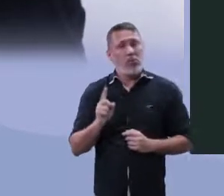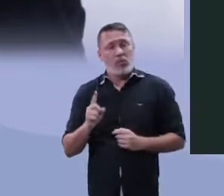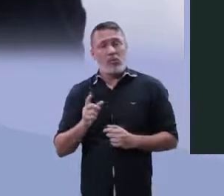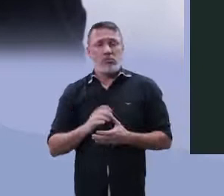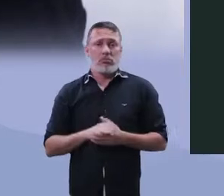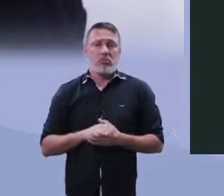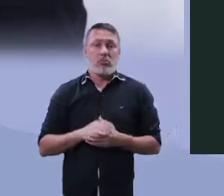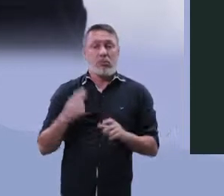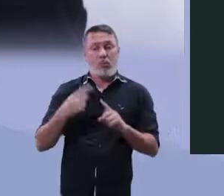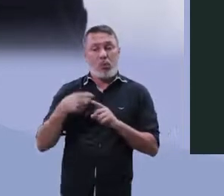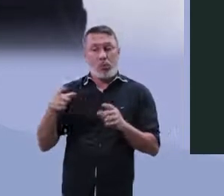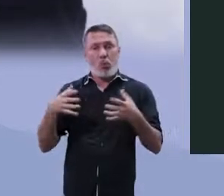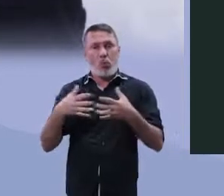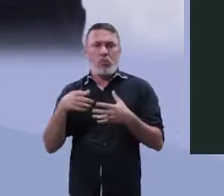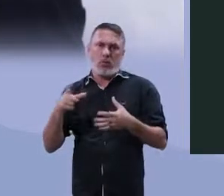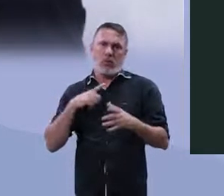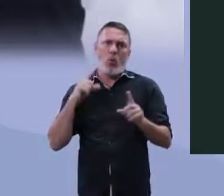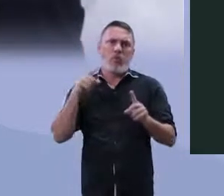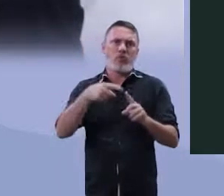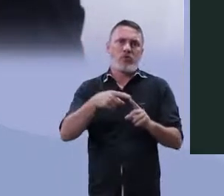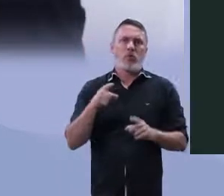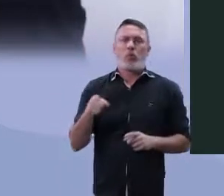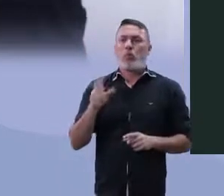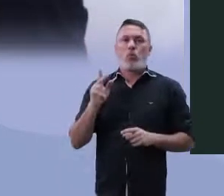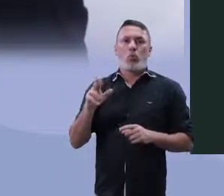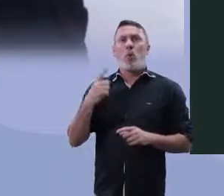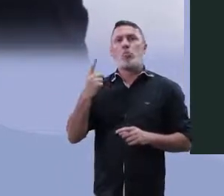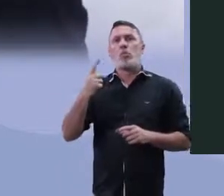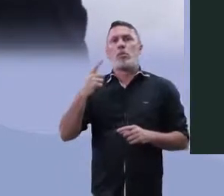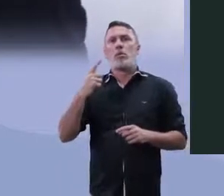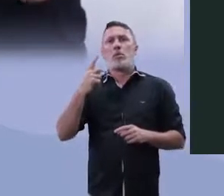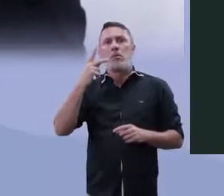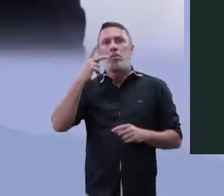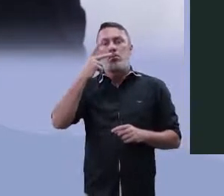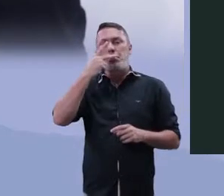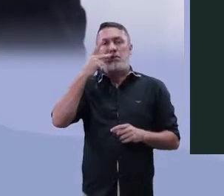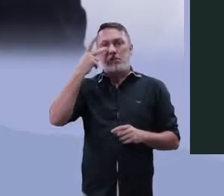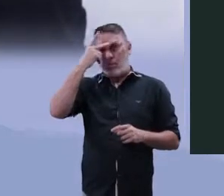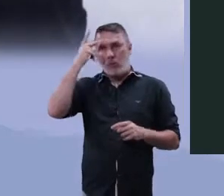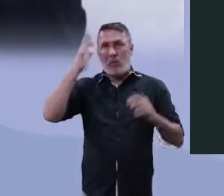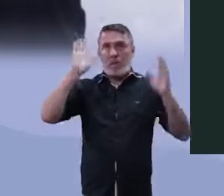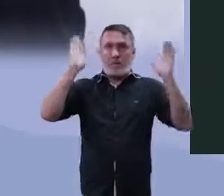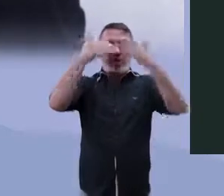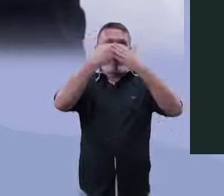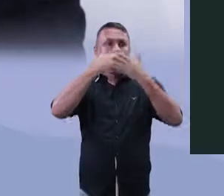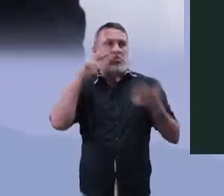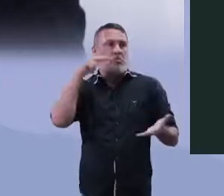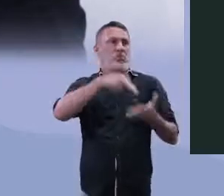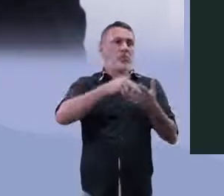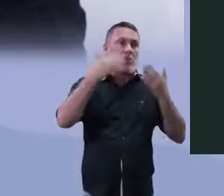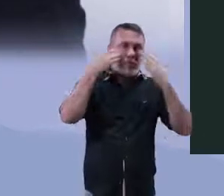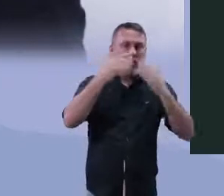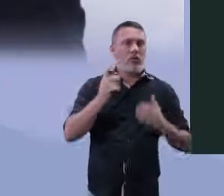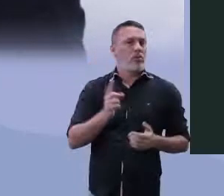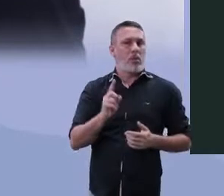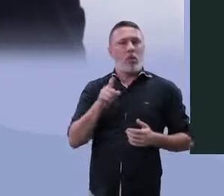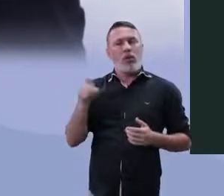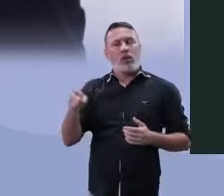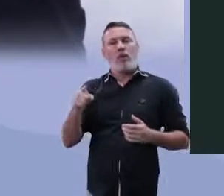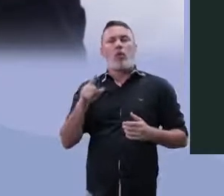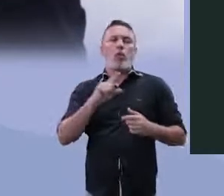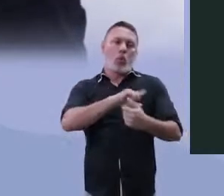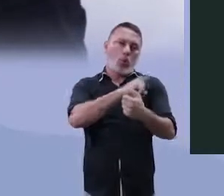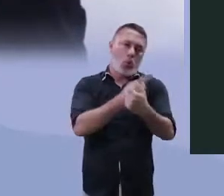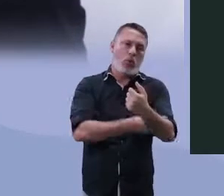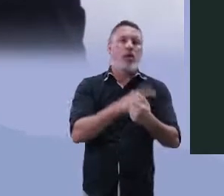em Canudos. Não é apenas um grupo de fanáticos liderados por um fanático. Não. O problema central de Canudos é o acesso